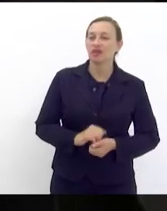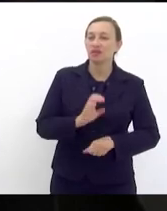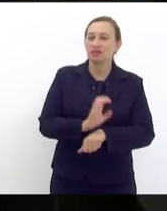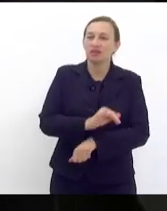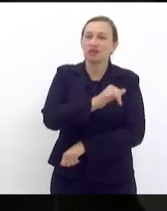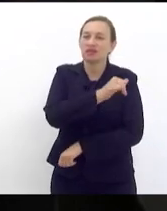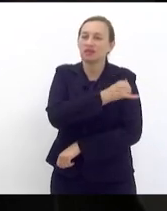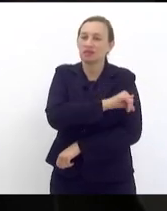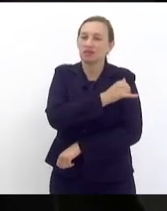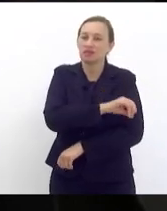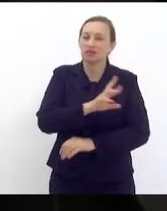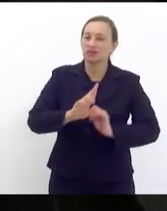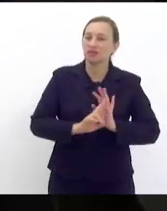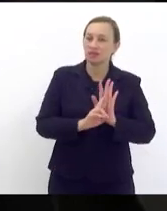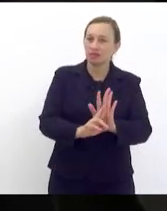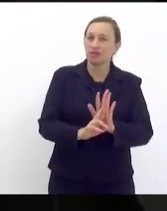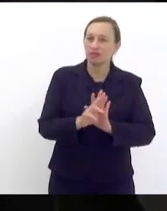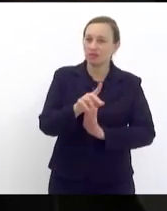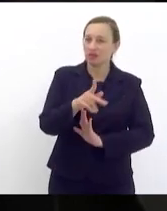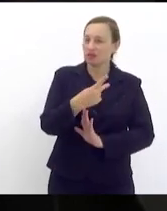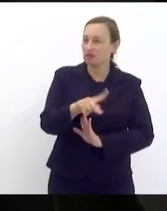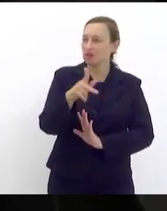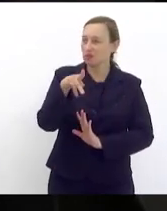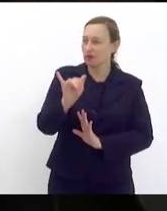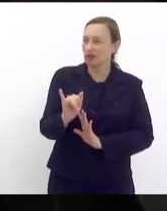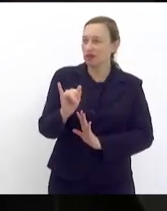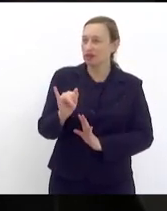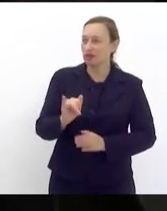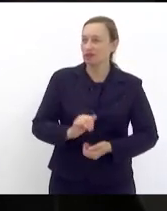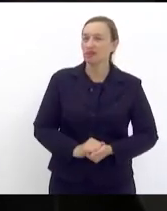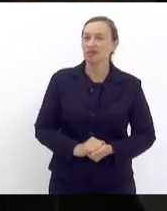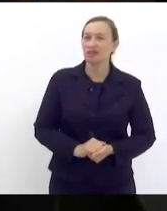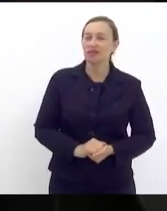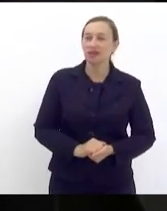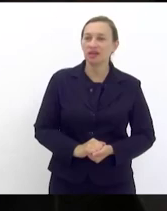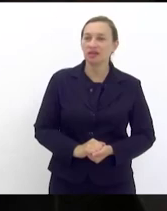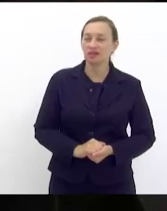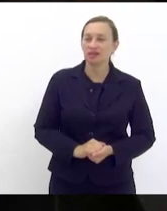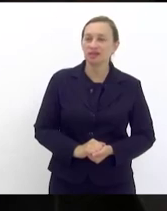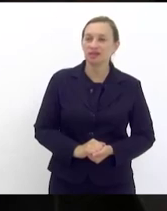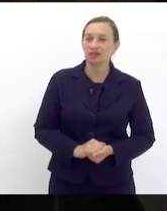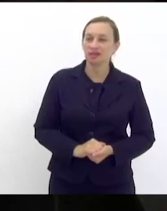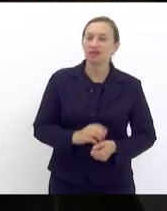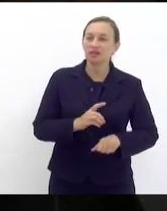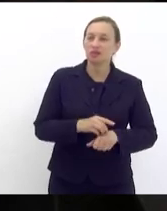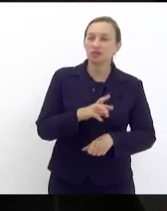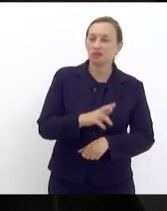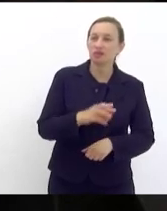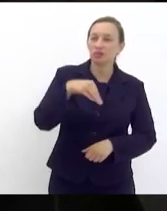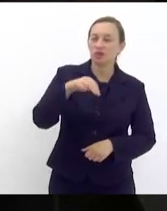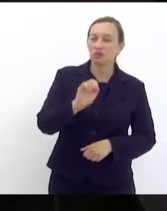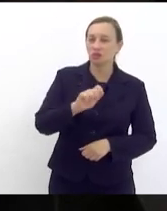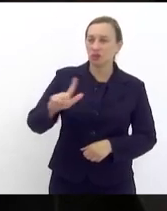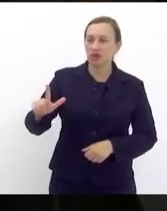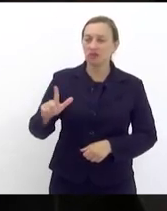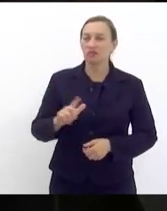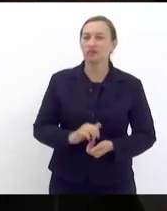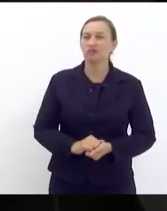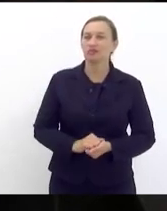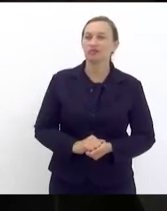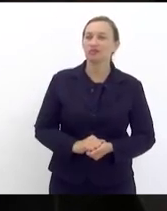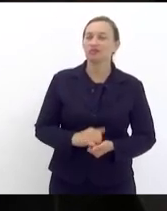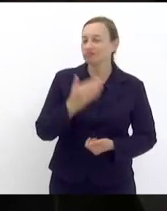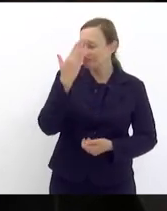Janeiro, representando aqui o seu pai, nosso bispo primaz, doutor Manuel Ferreira, e eu só